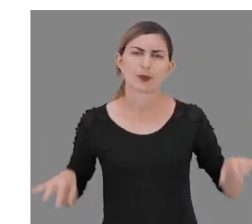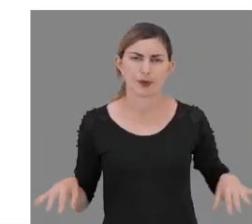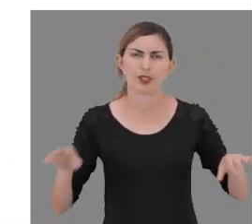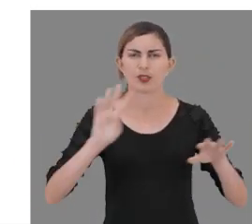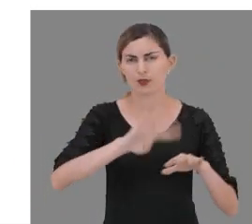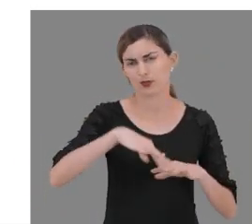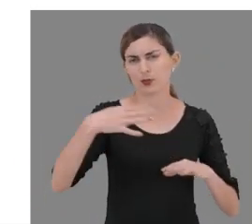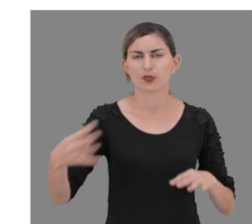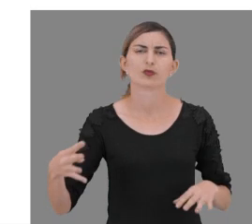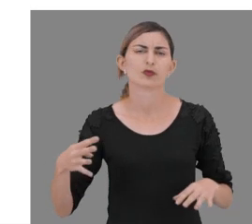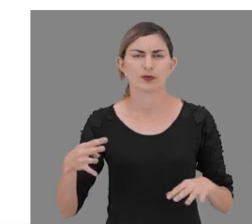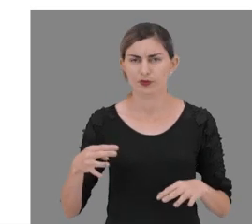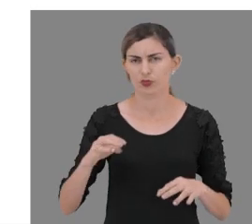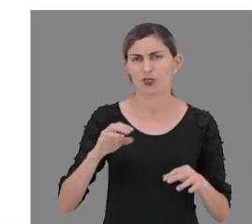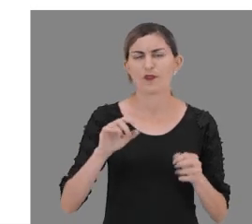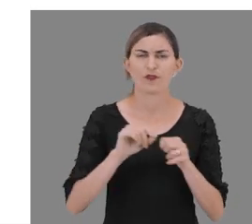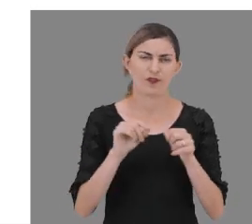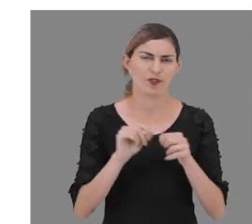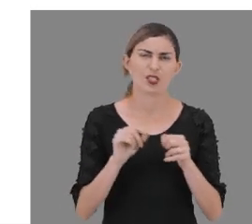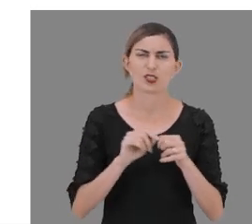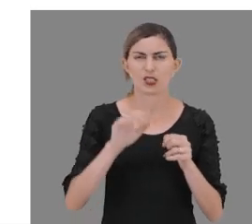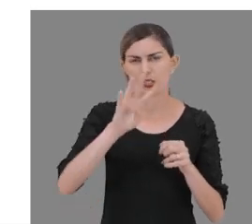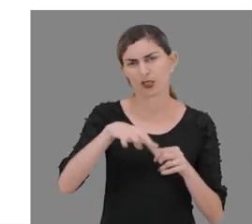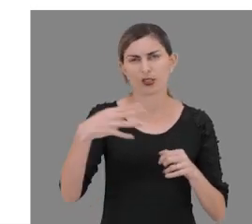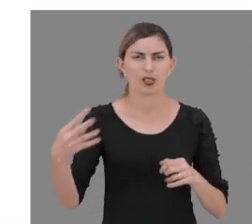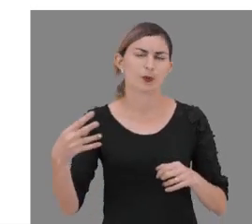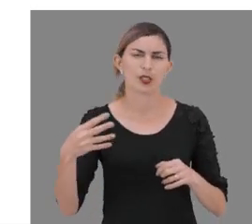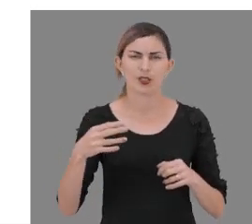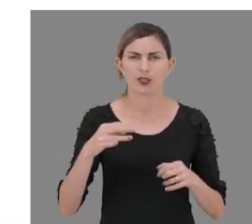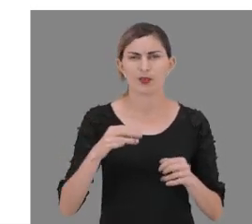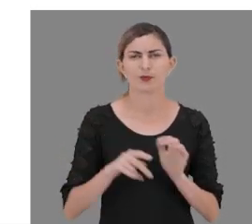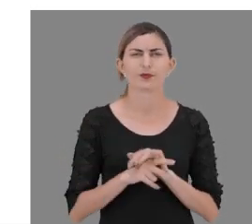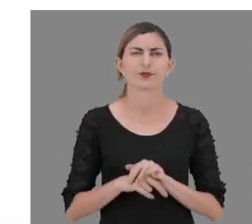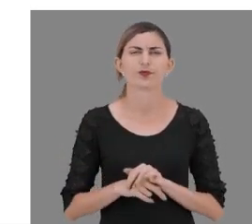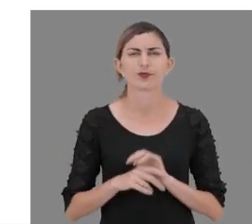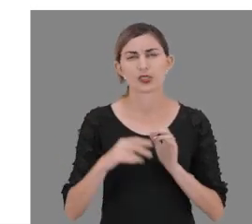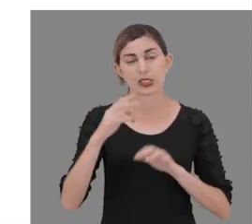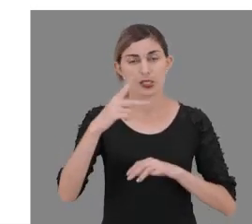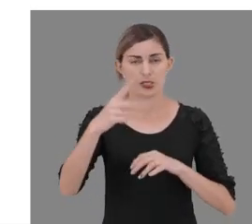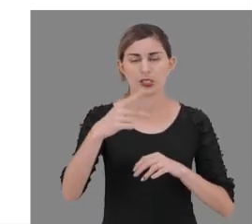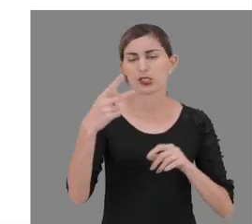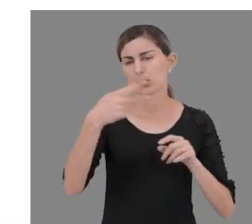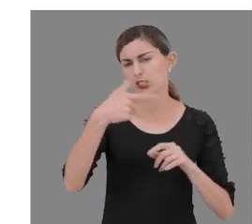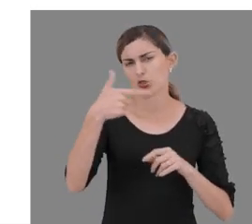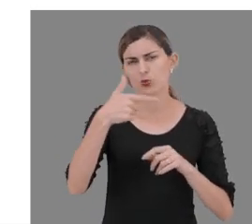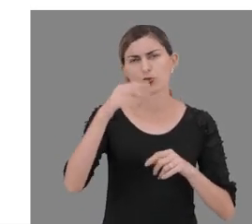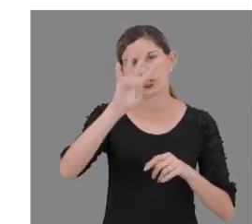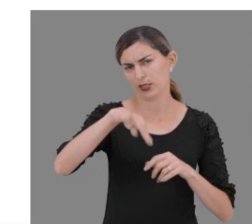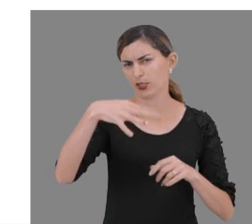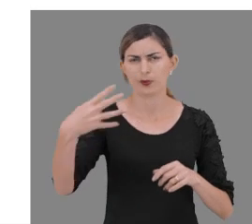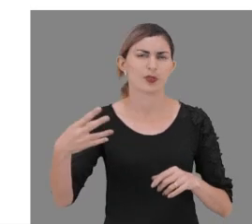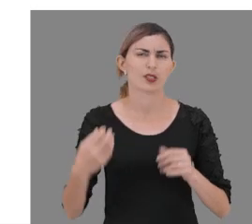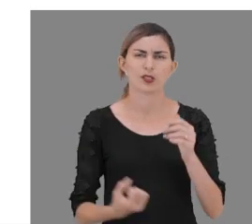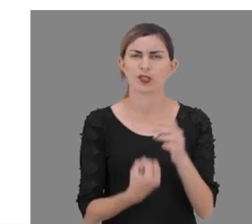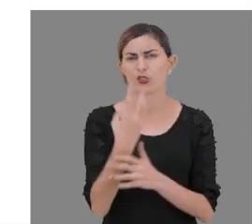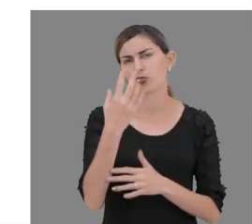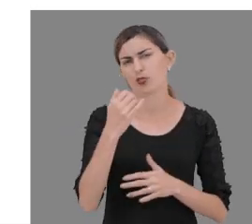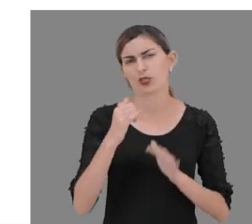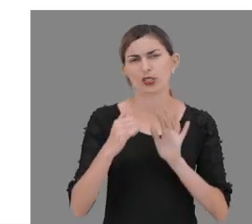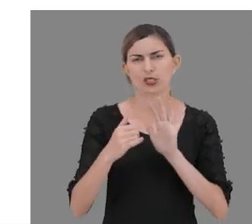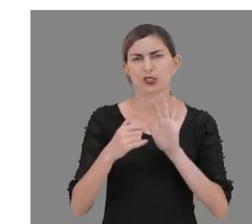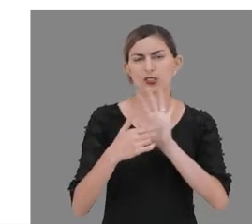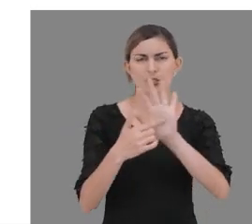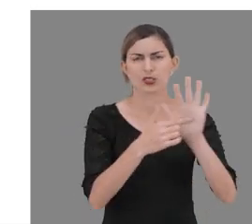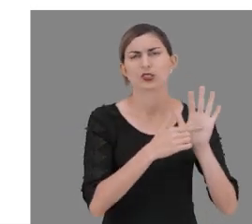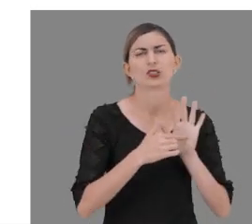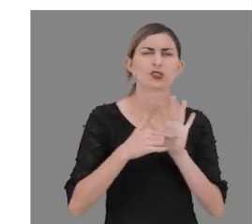ser separadas da tabela cliente, formando tabelas independentes. E essa segunda tabela que foi criada,